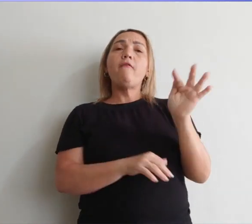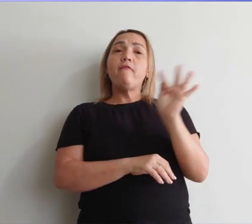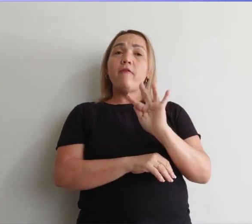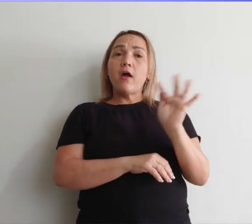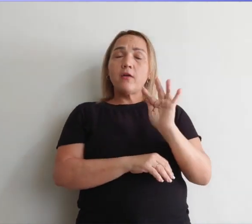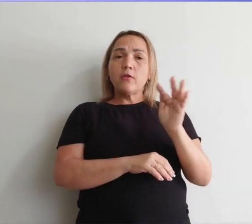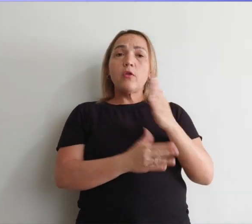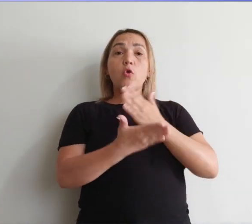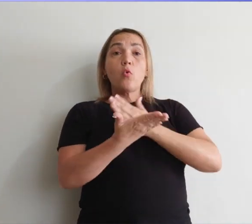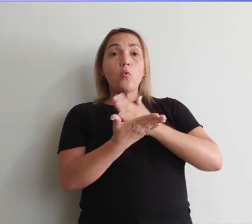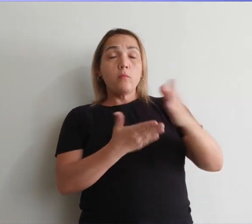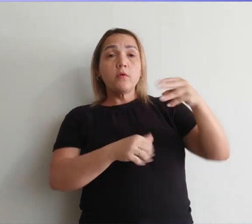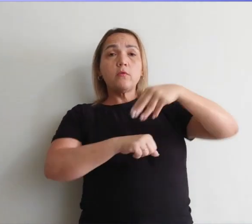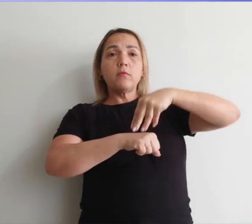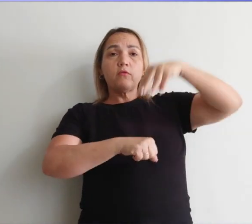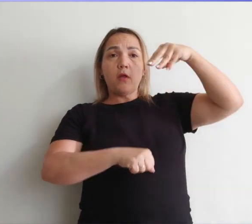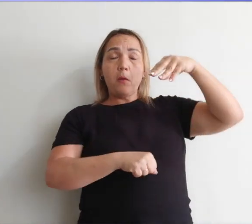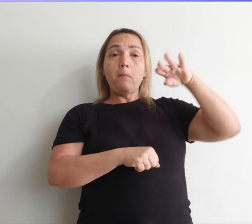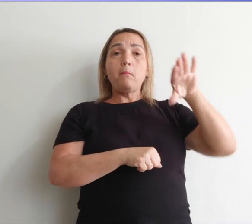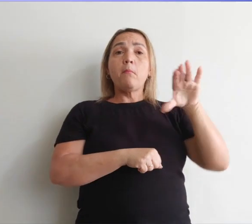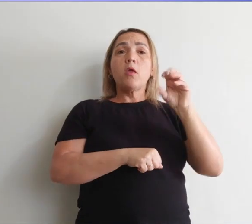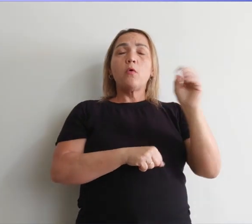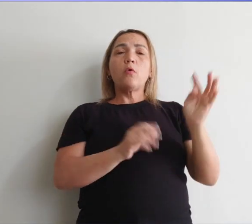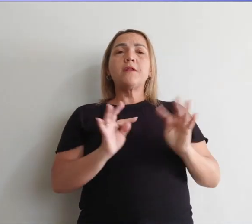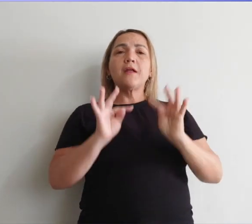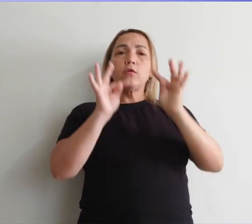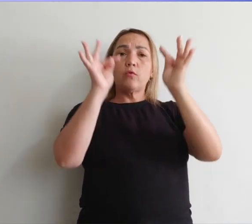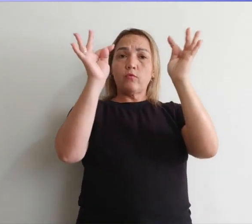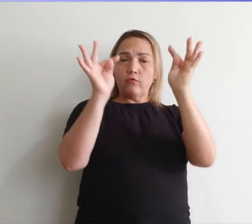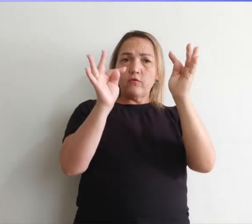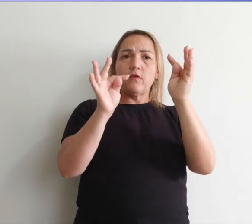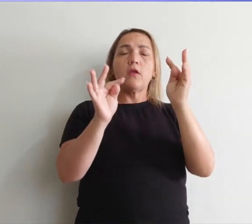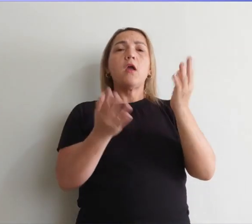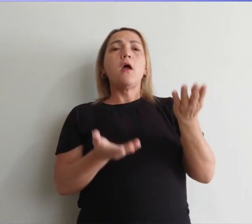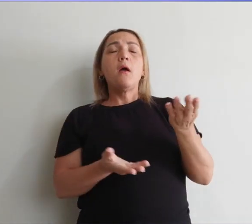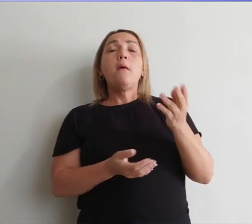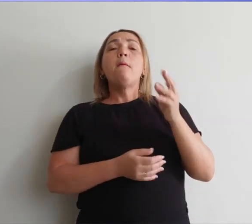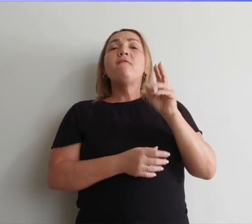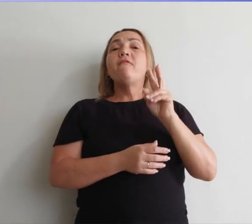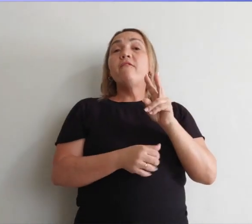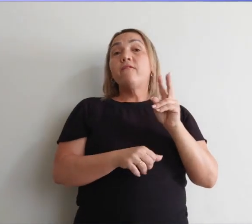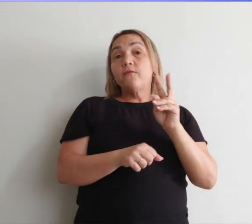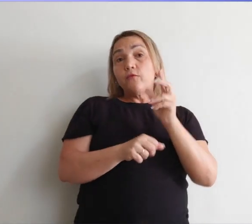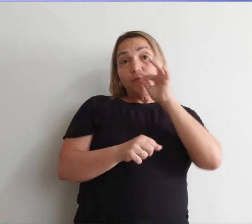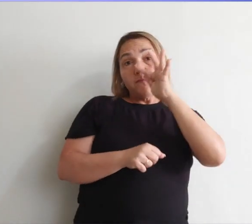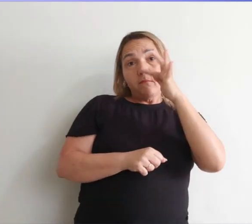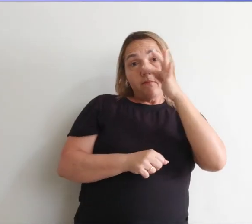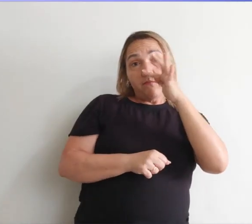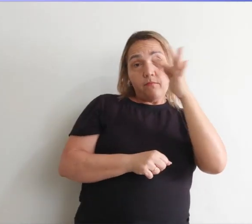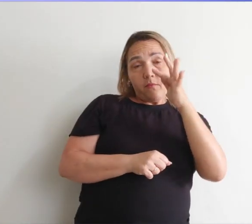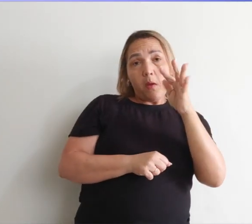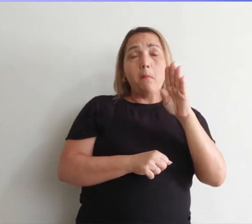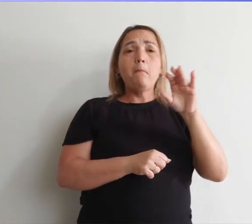eu ingressei no mestrado lá em biotecnologia vegetal, bioprodutos, né? Na época era só biotecnologia vegetal.